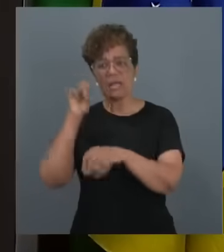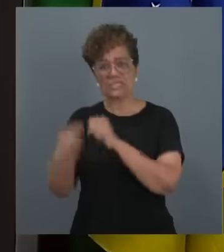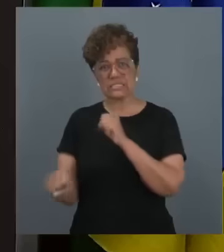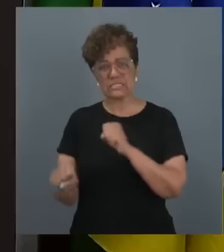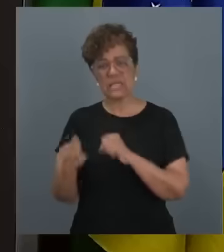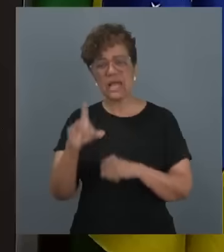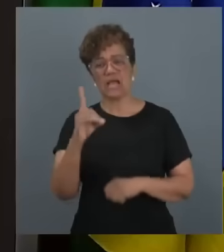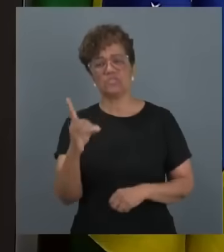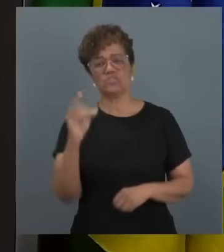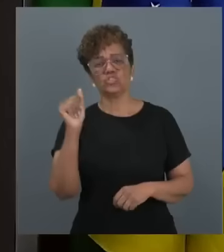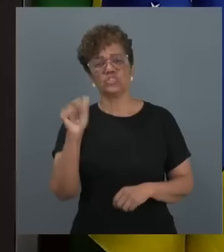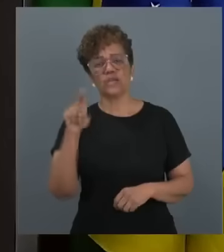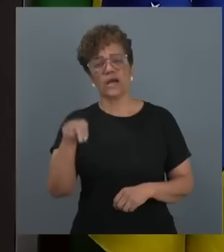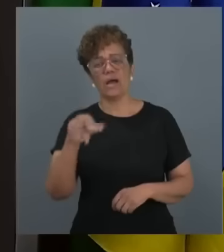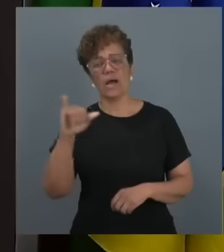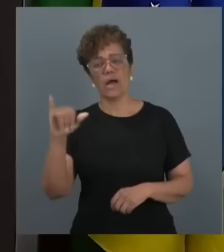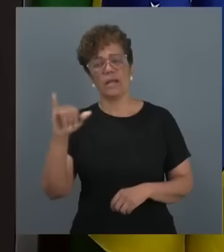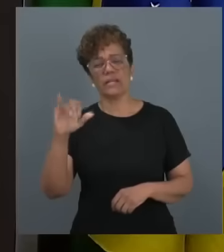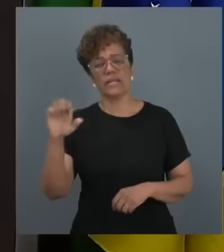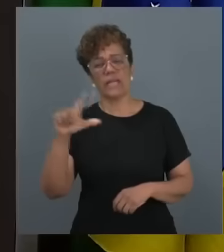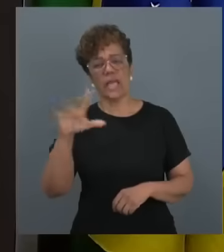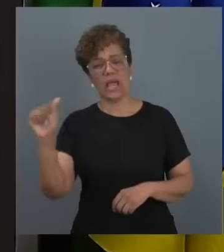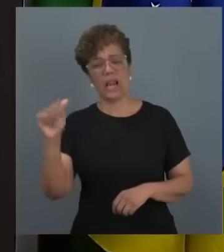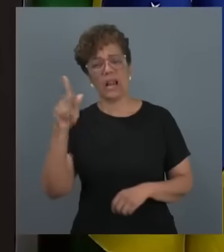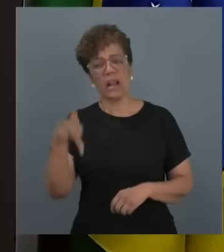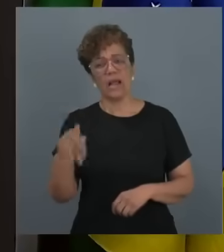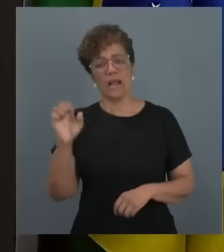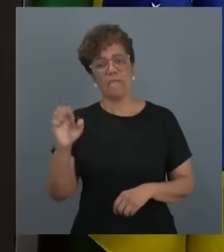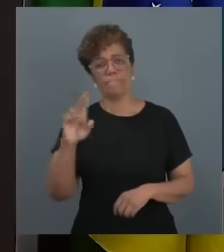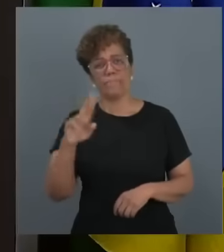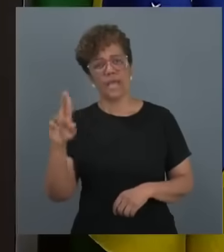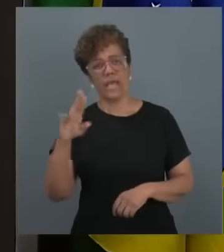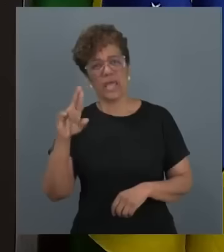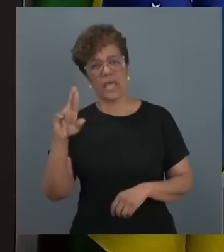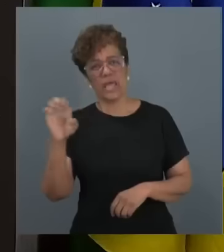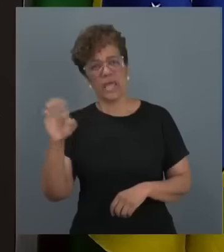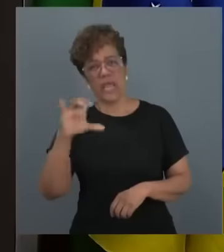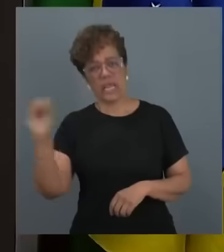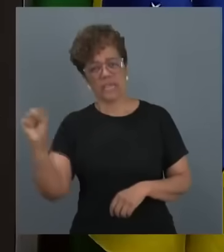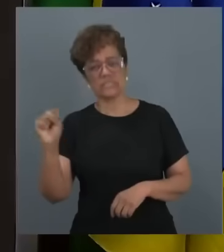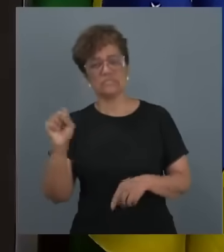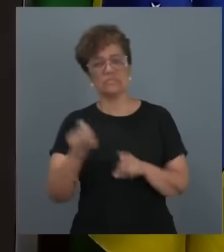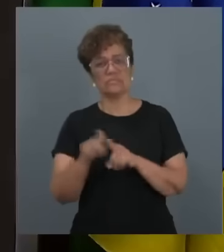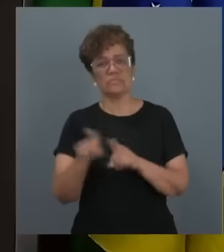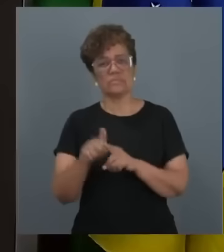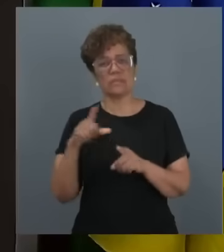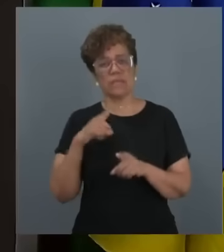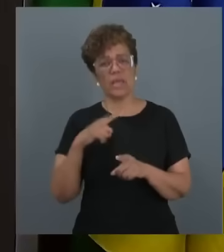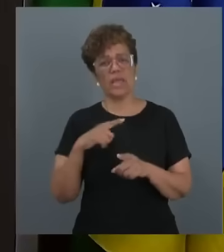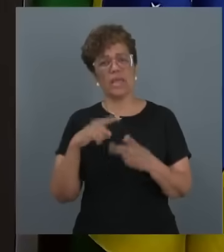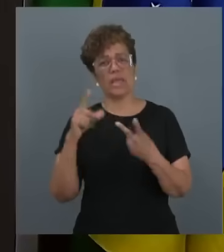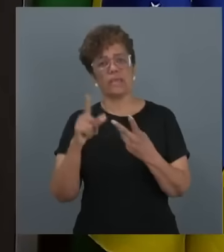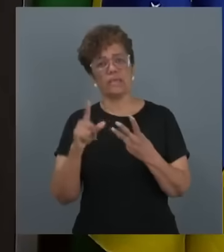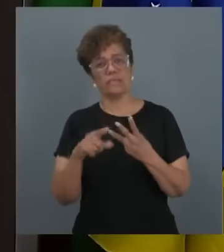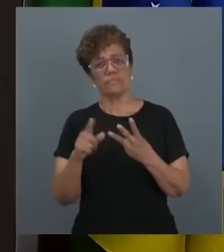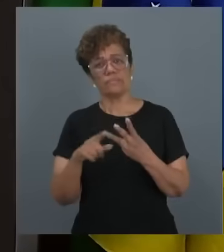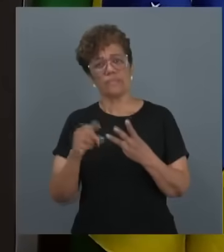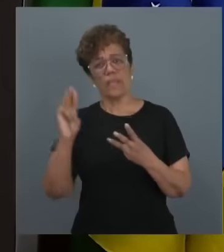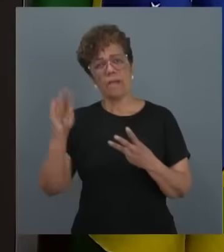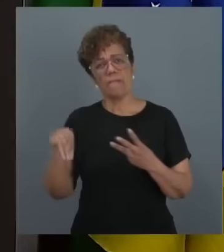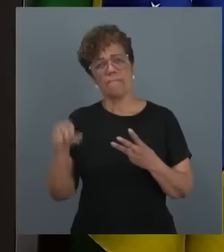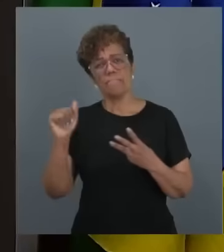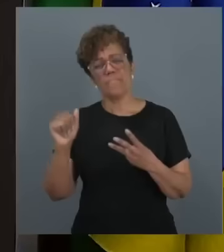Pérez. Ou então o documentário da Netflix intitulado Elise Matsunaga, Era uma Vez um